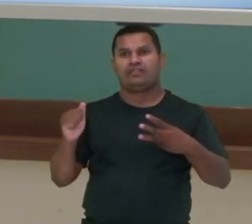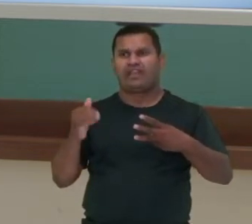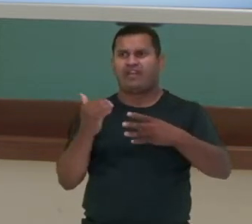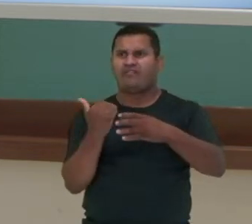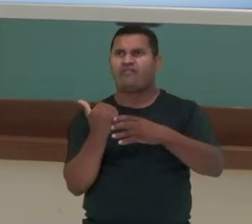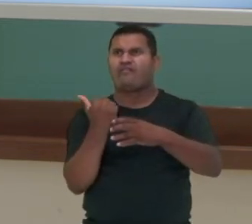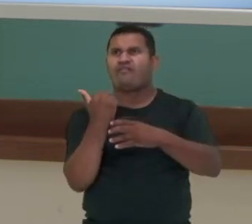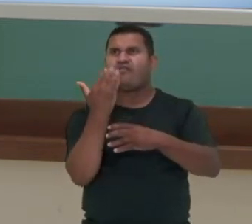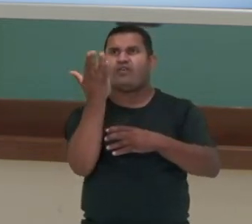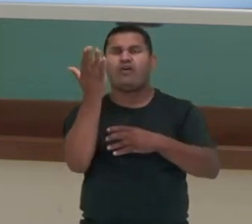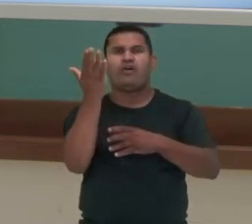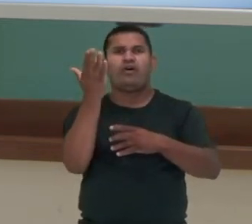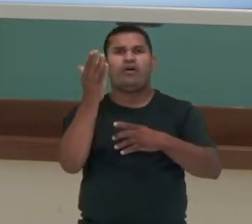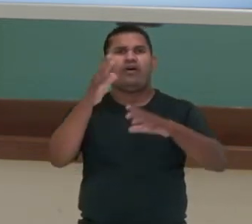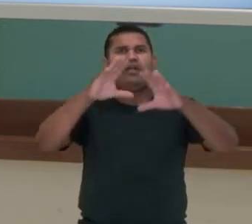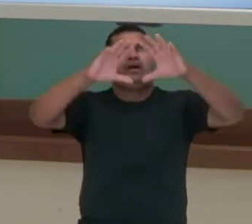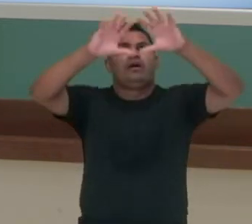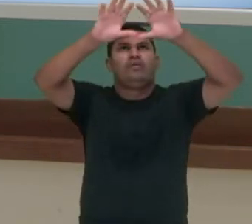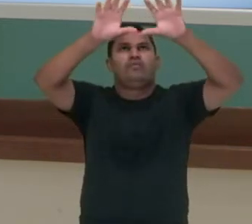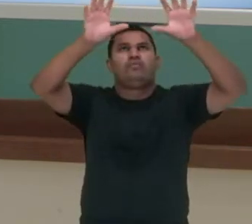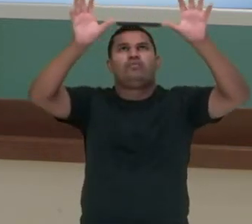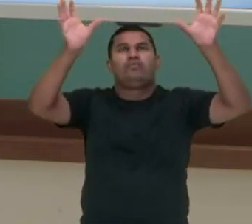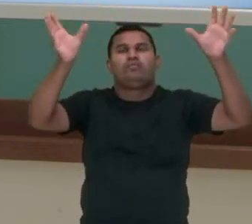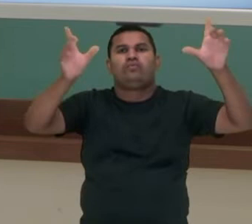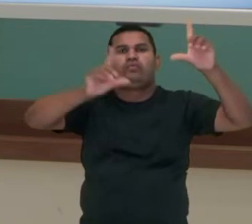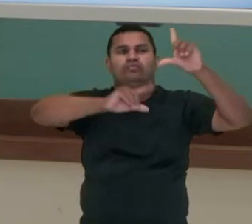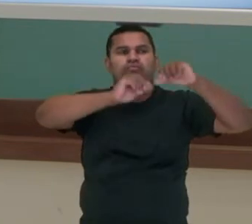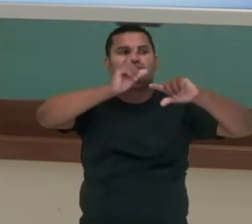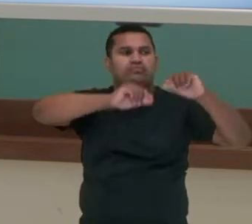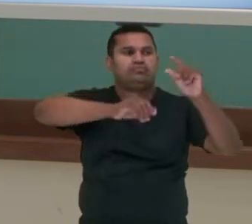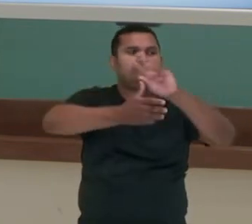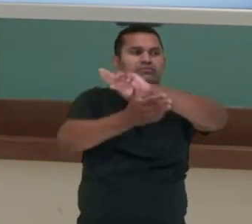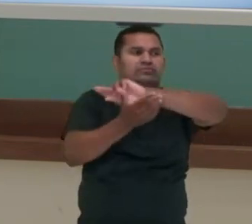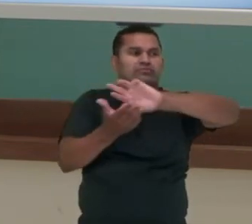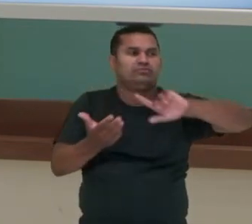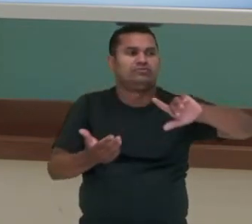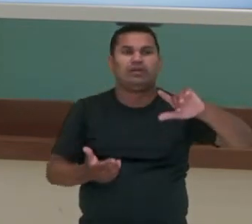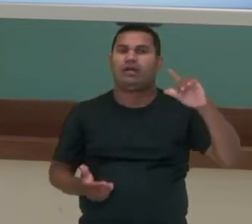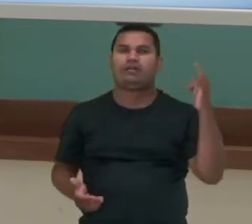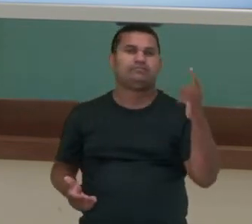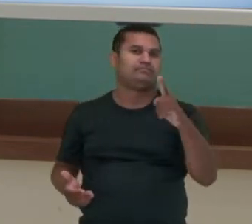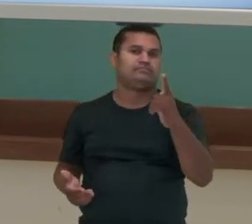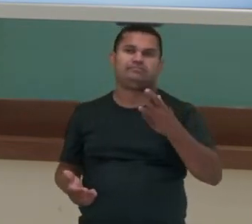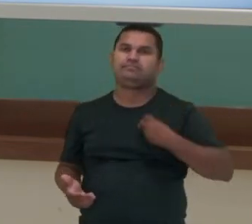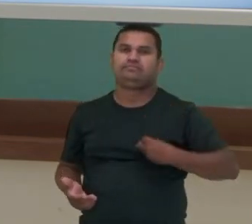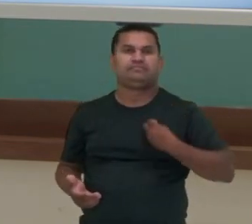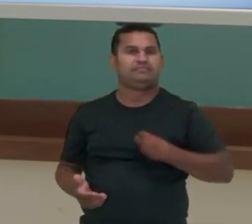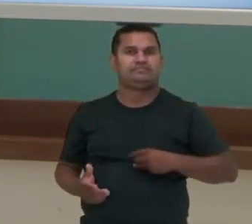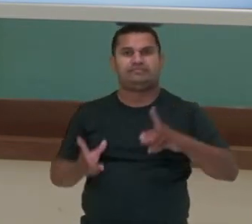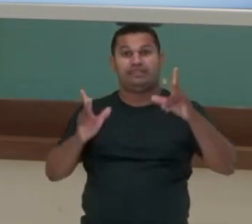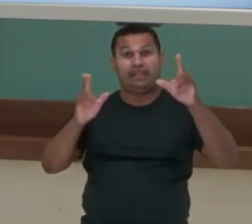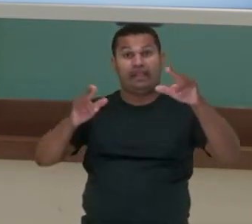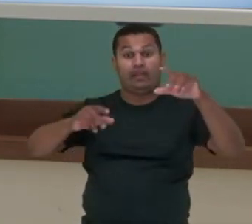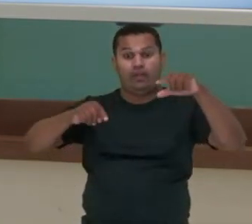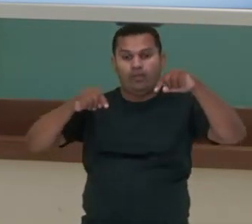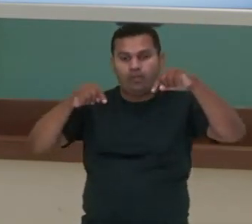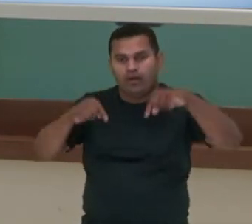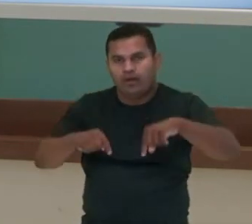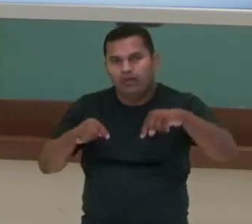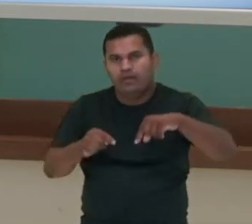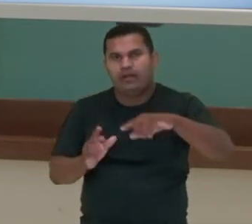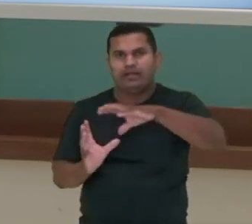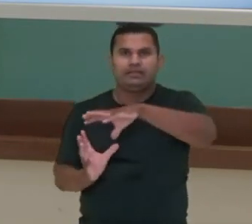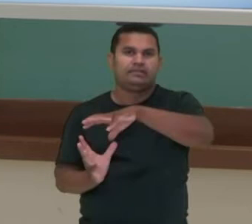sideral, da forma como nós temos no nosso planeta. Então, esse conjunto de fatores aqui do planeta é o que